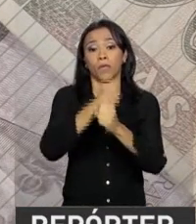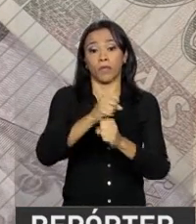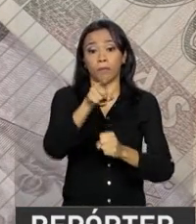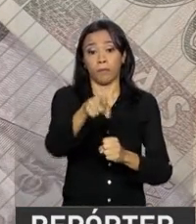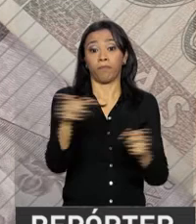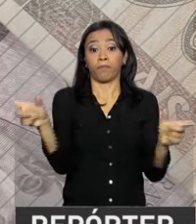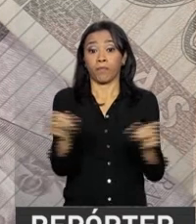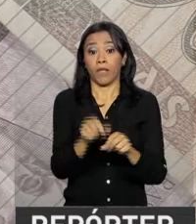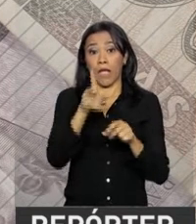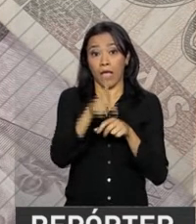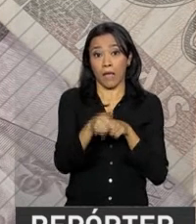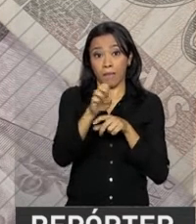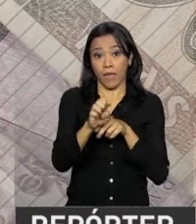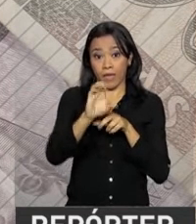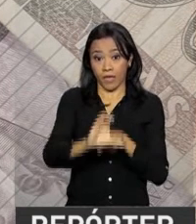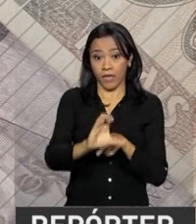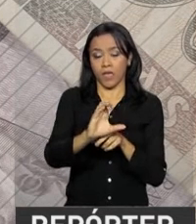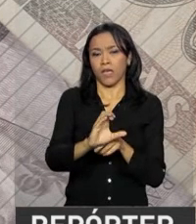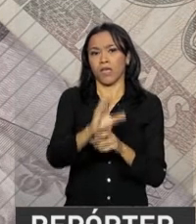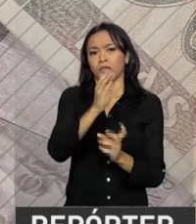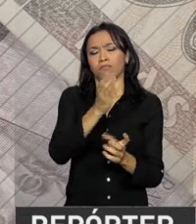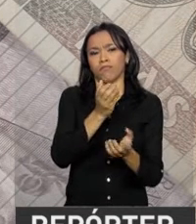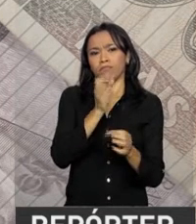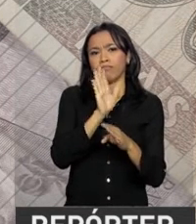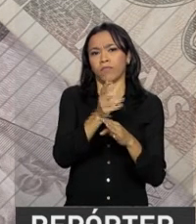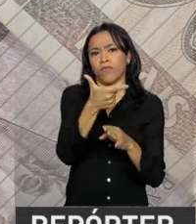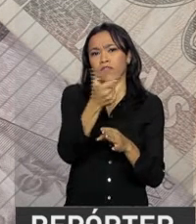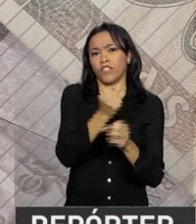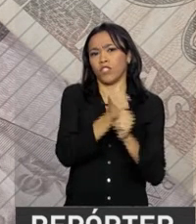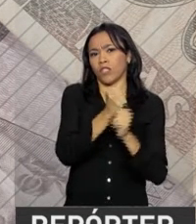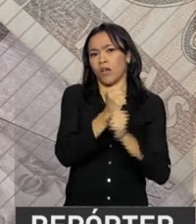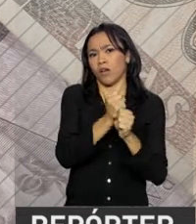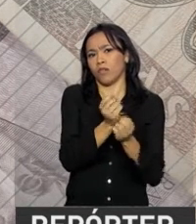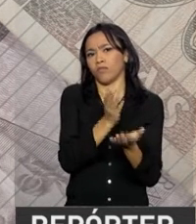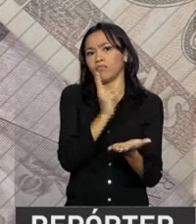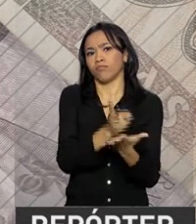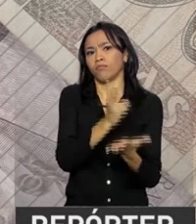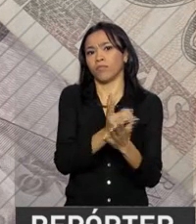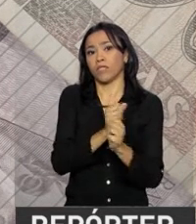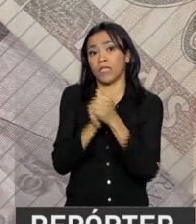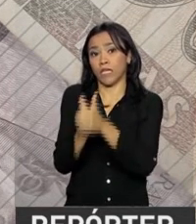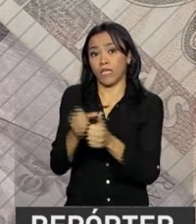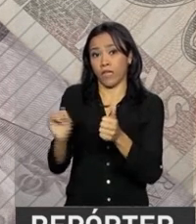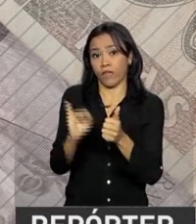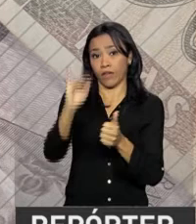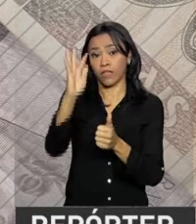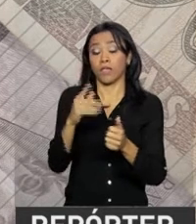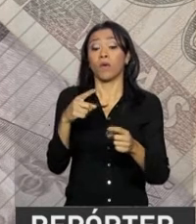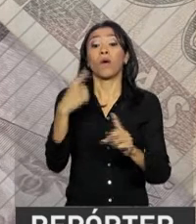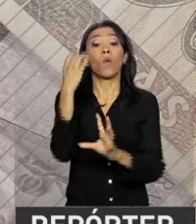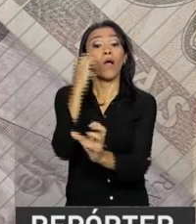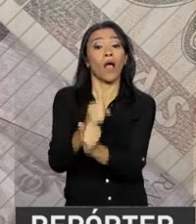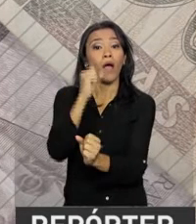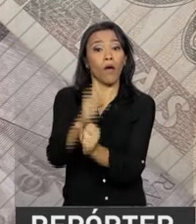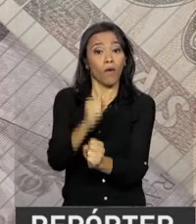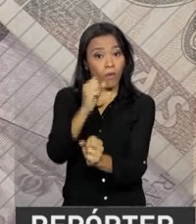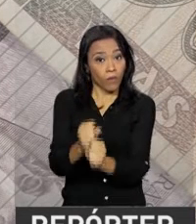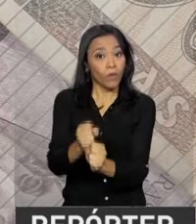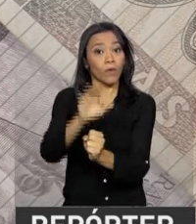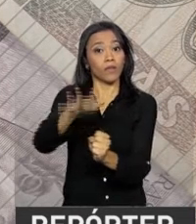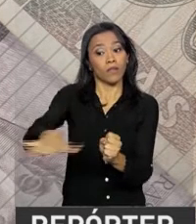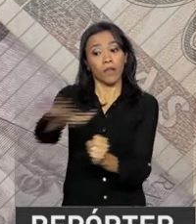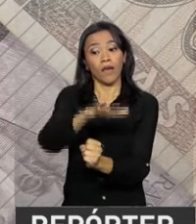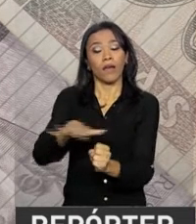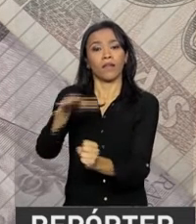nos próximos 20 anos, de acordo com a inflação do ano anterior. Muda o cálculo do gasto mínimo com educação e